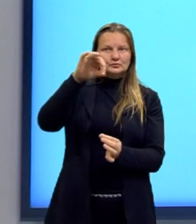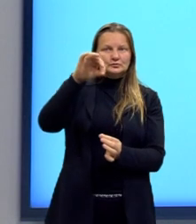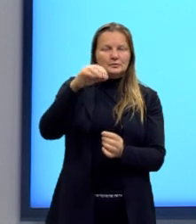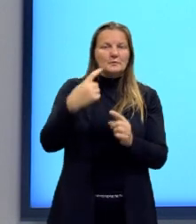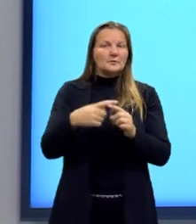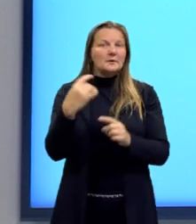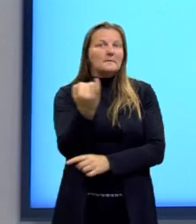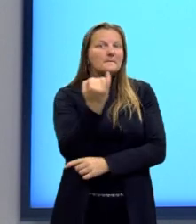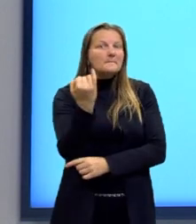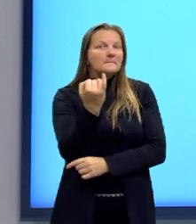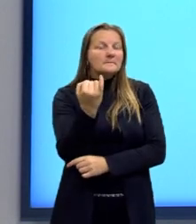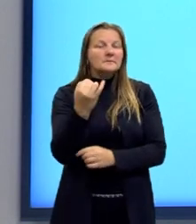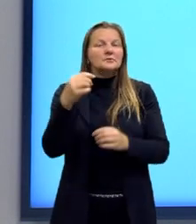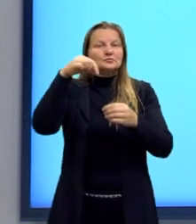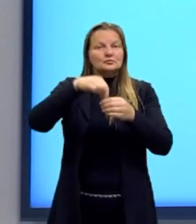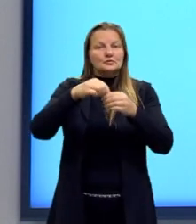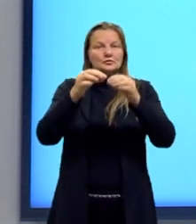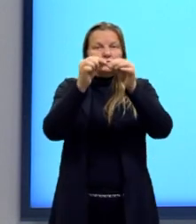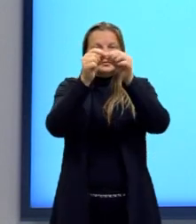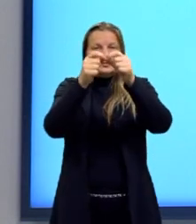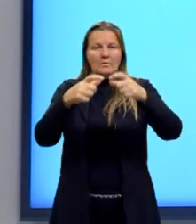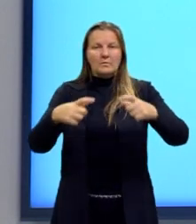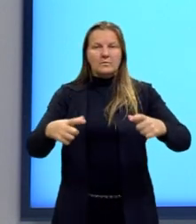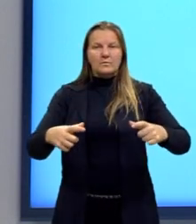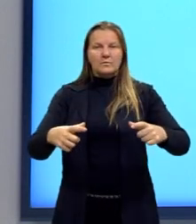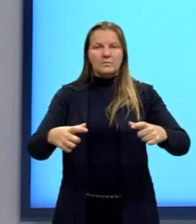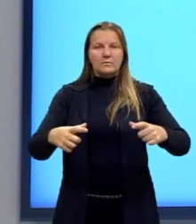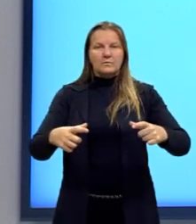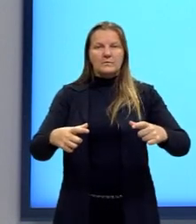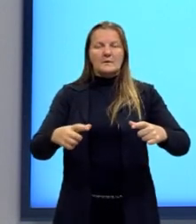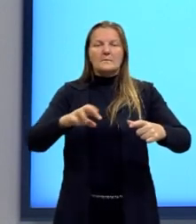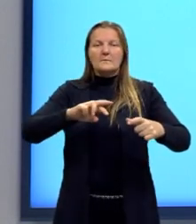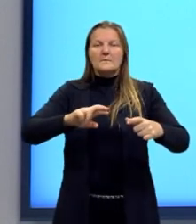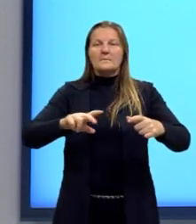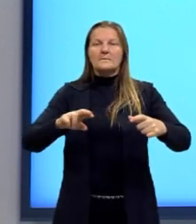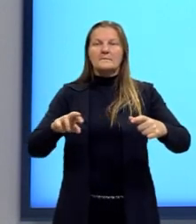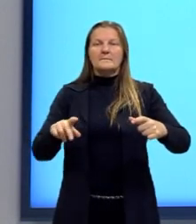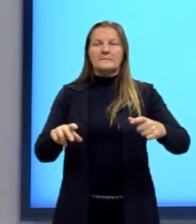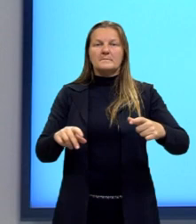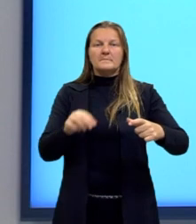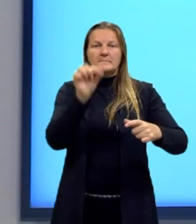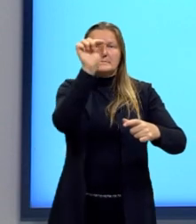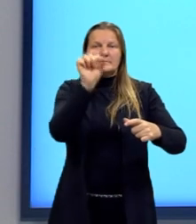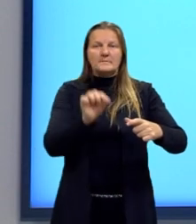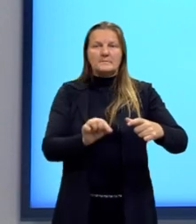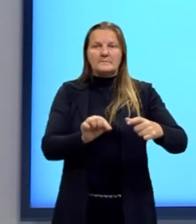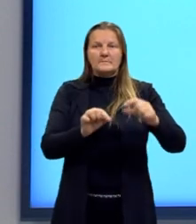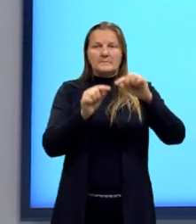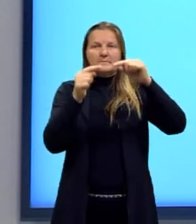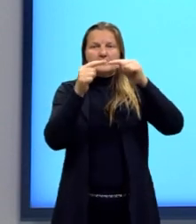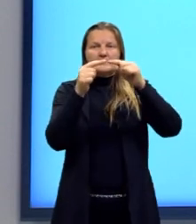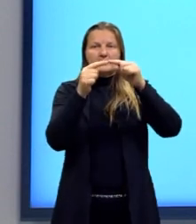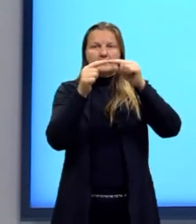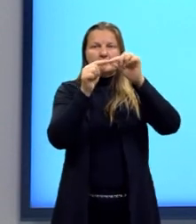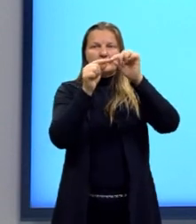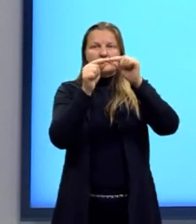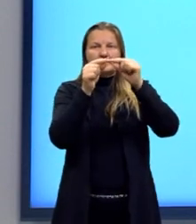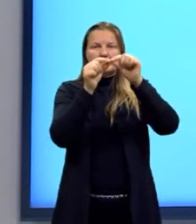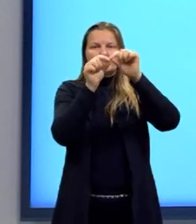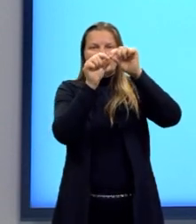importante aqui no nosso cone chamados Então geratrizes são as semi-retas que ligam o vértice